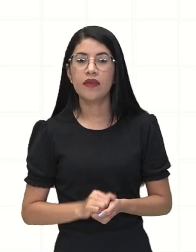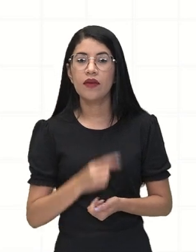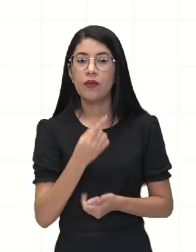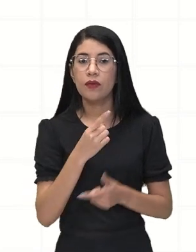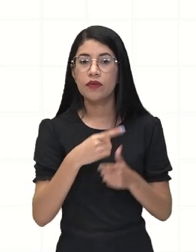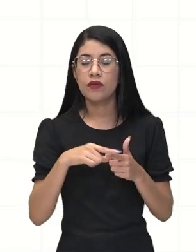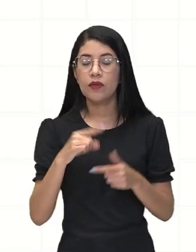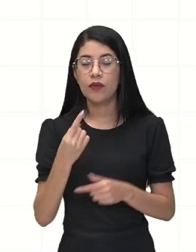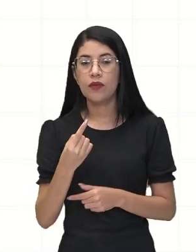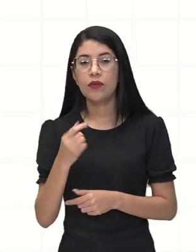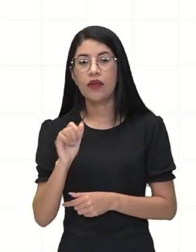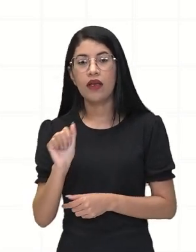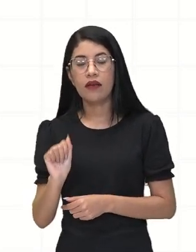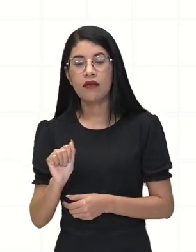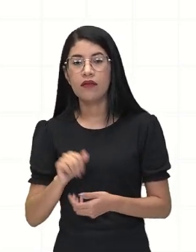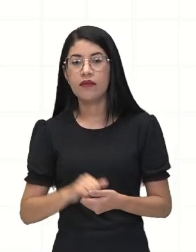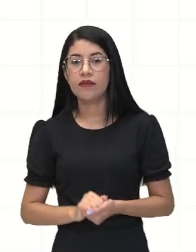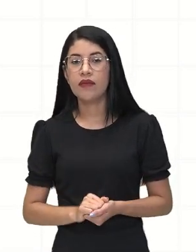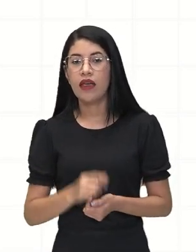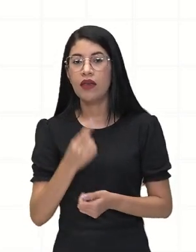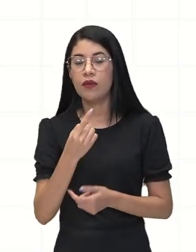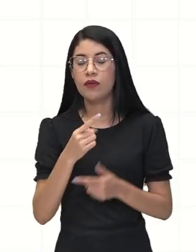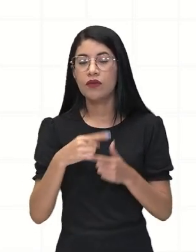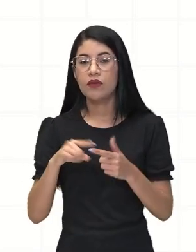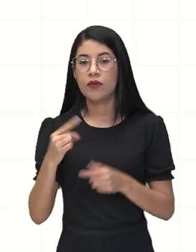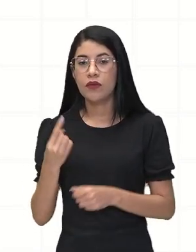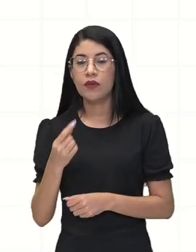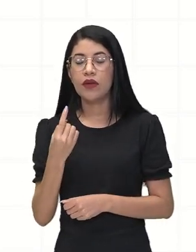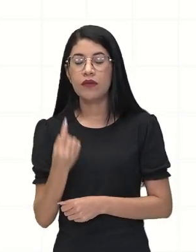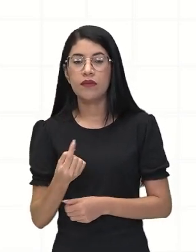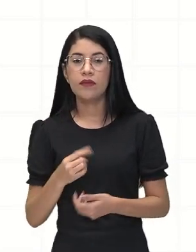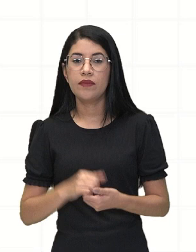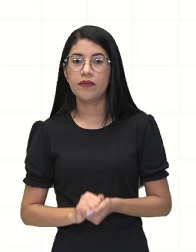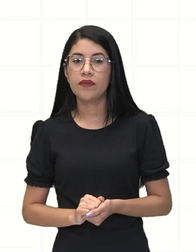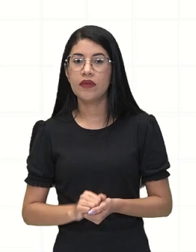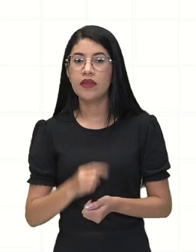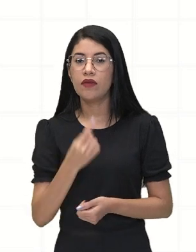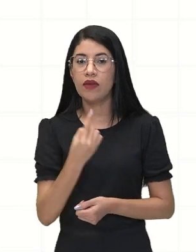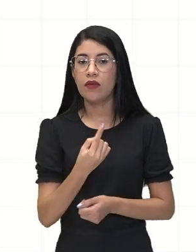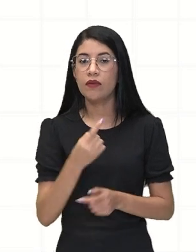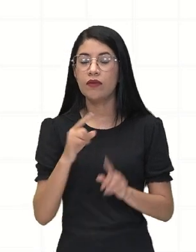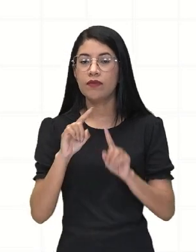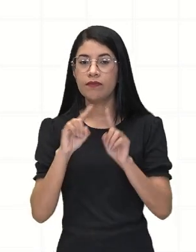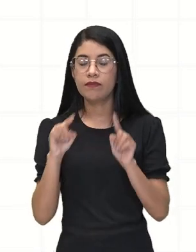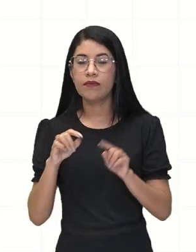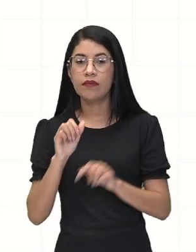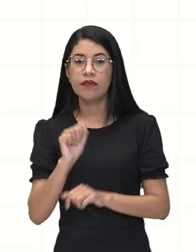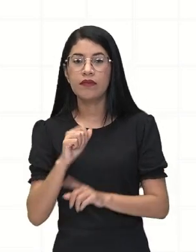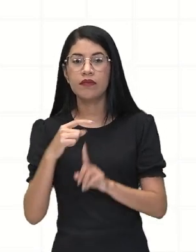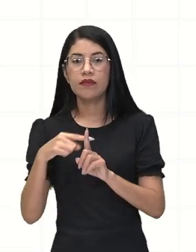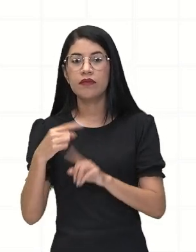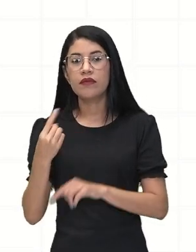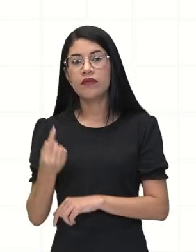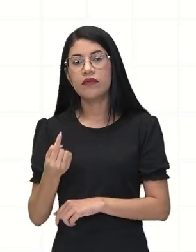por 1 é 1. Olha aí, eu tenho um novo fator